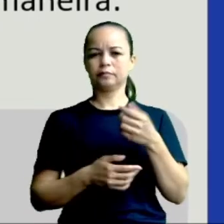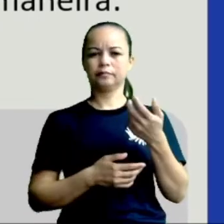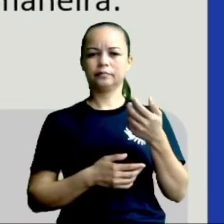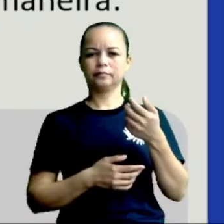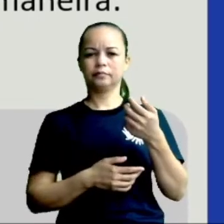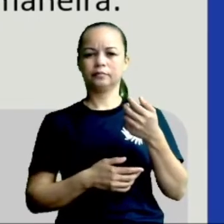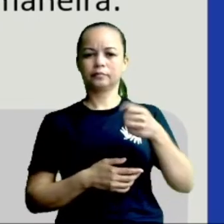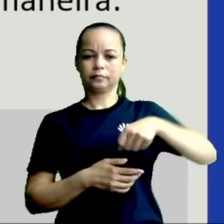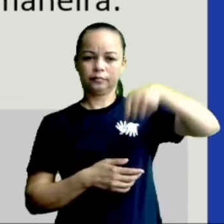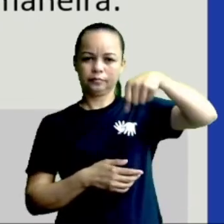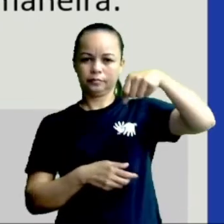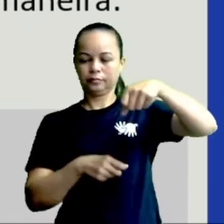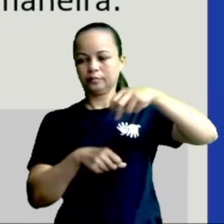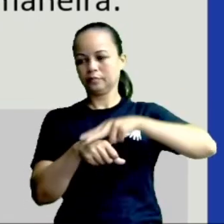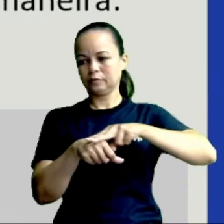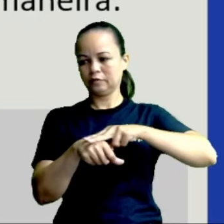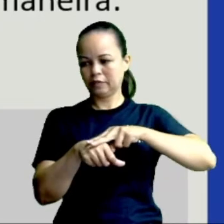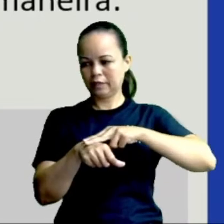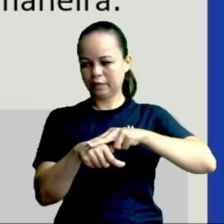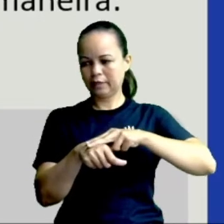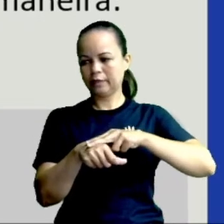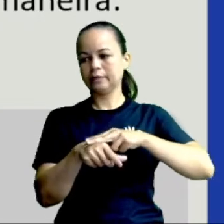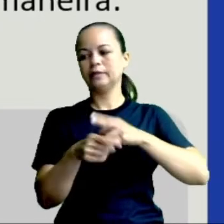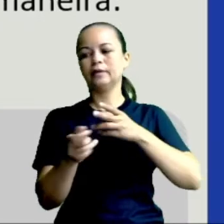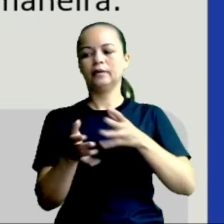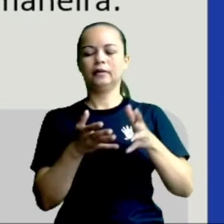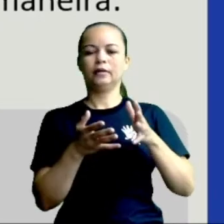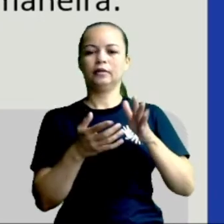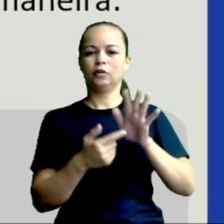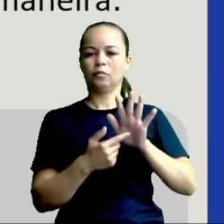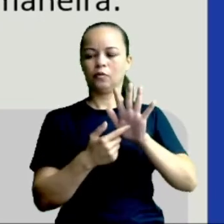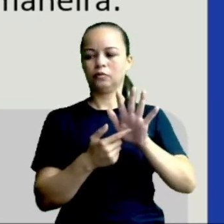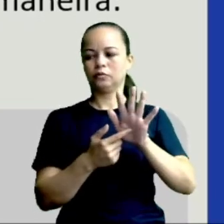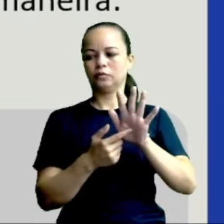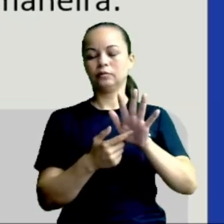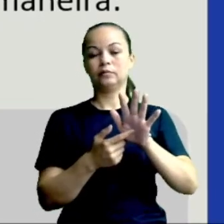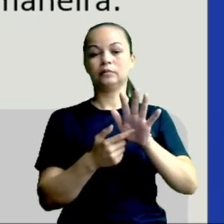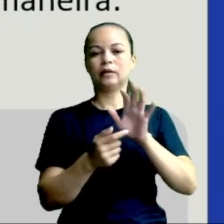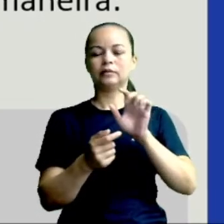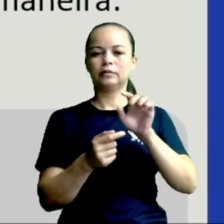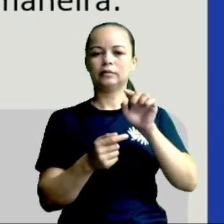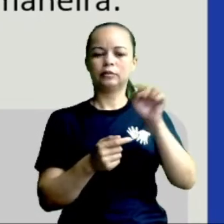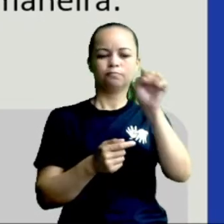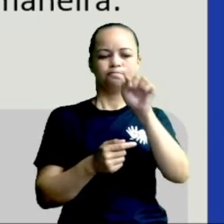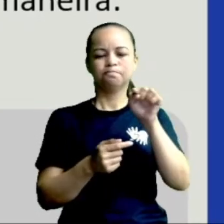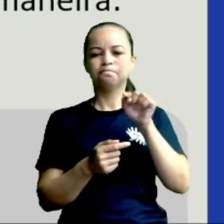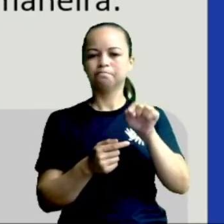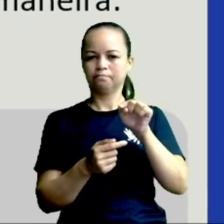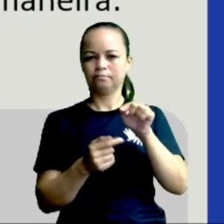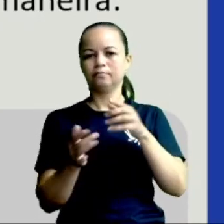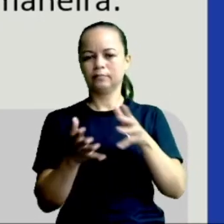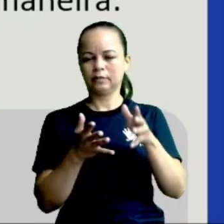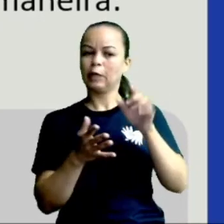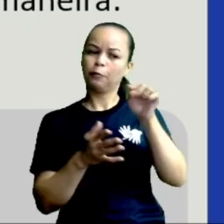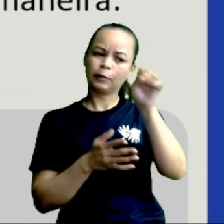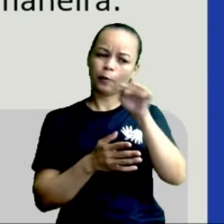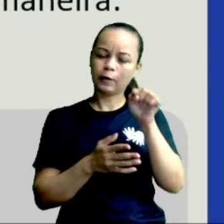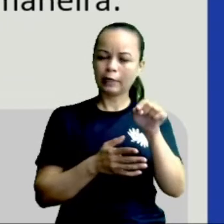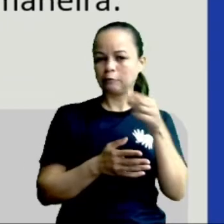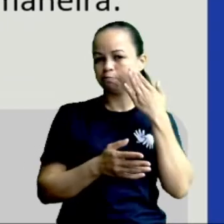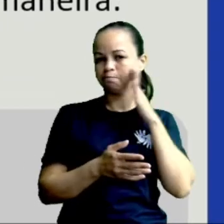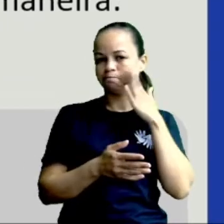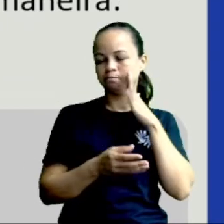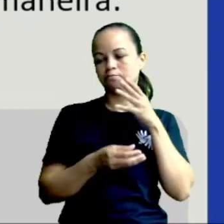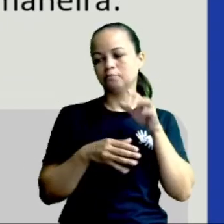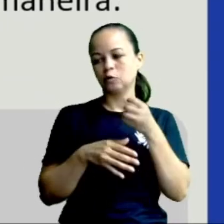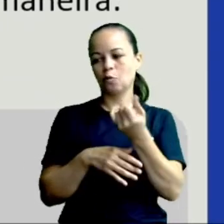pacote Verde vejam que eu coloquei um tracinho indicando o valor do pacote verde que eu não sei qual é tá com interrogação